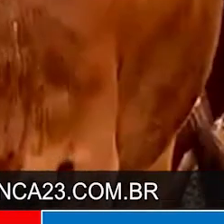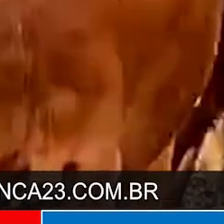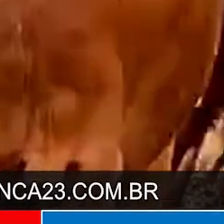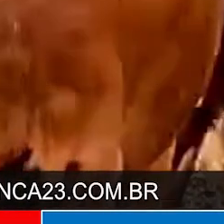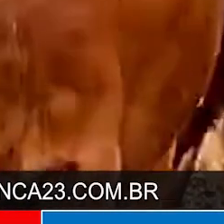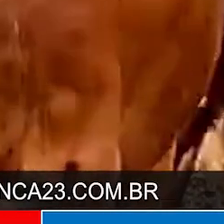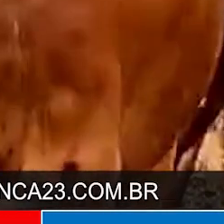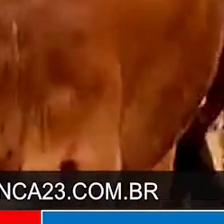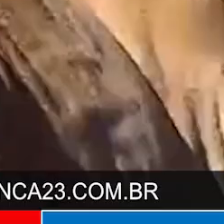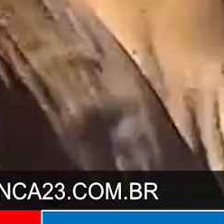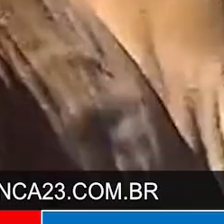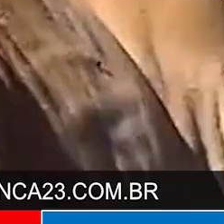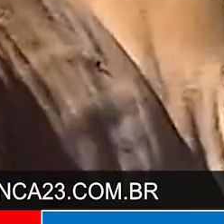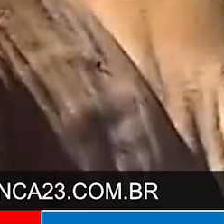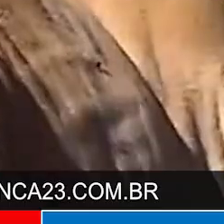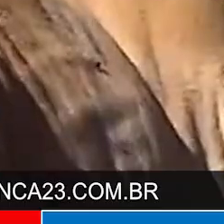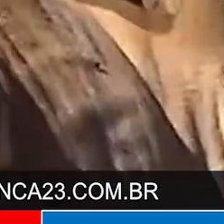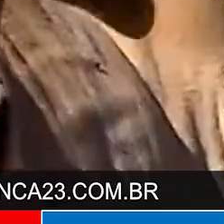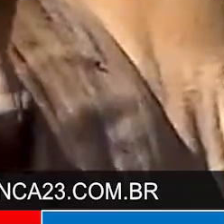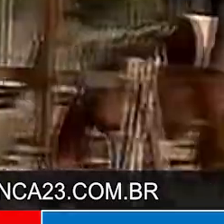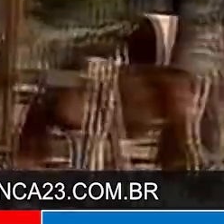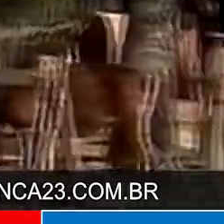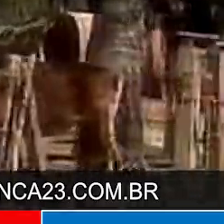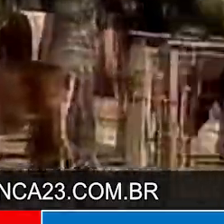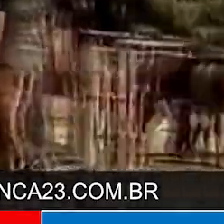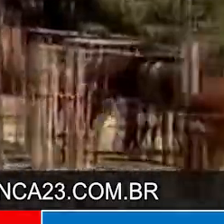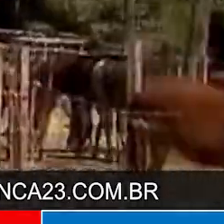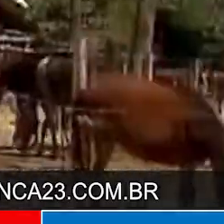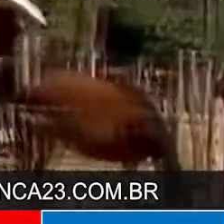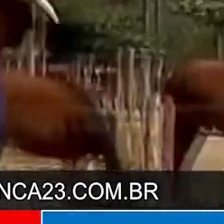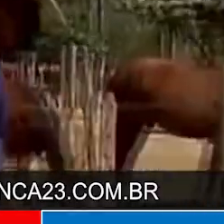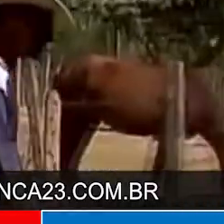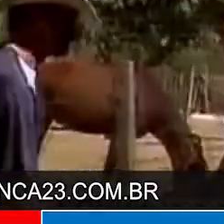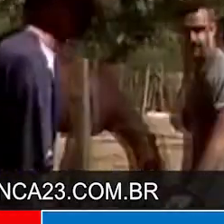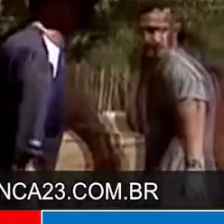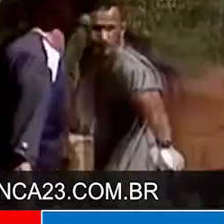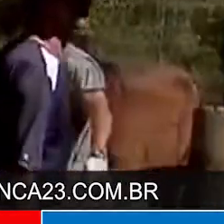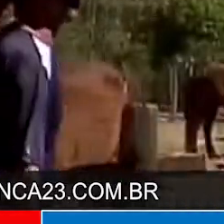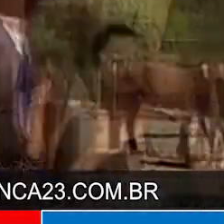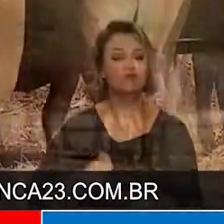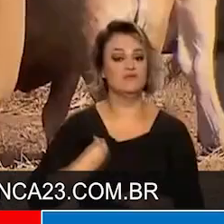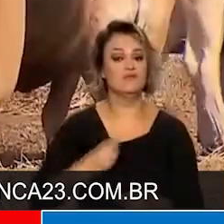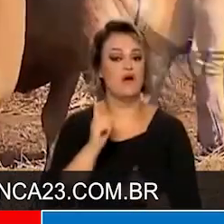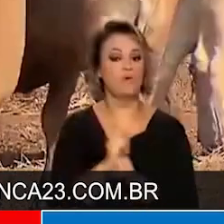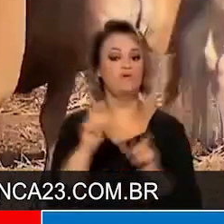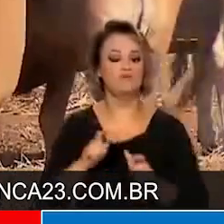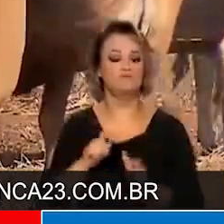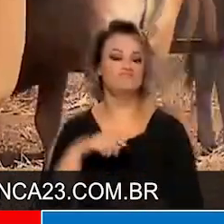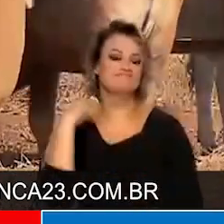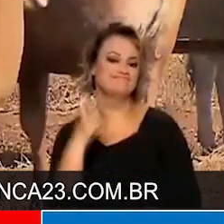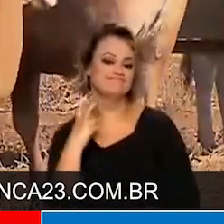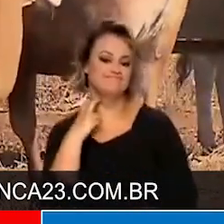claro que as campanhas têm sido intensificadas. Tem a reportagem, Kinder, sobre isso? Então vamos ver, acompanhe. A raiva